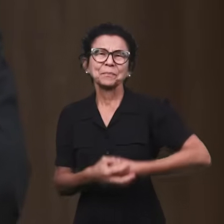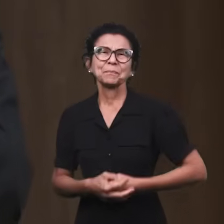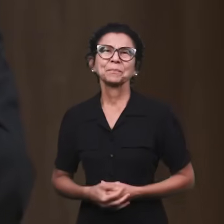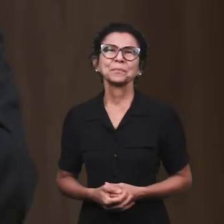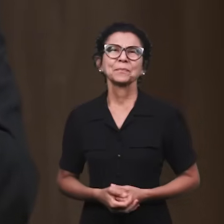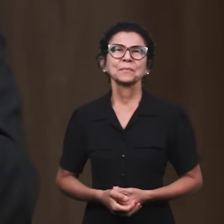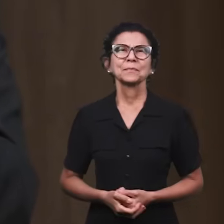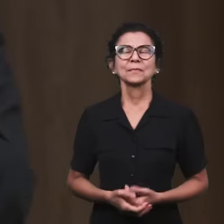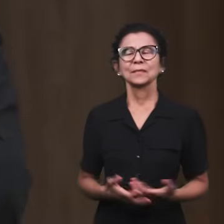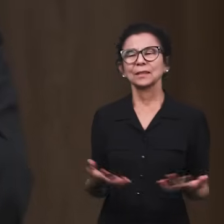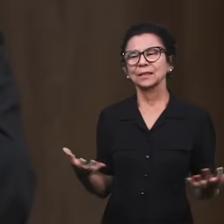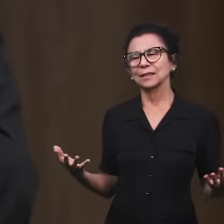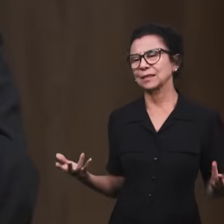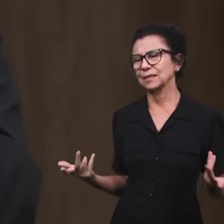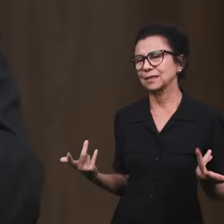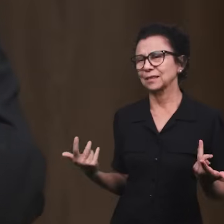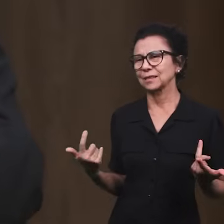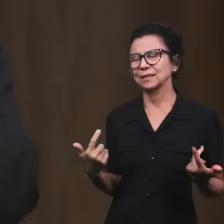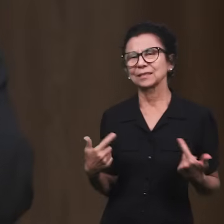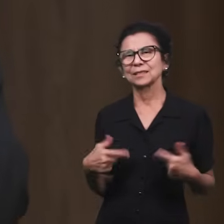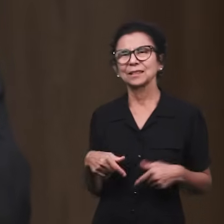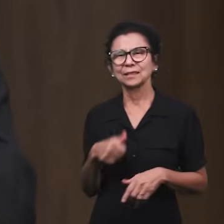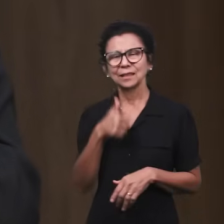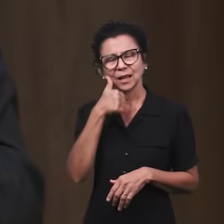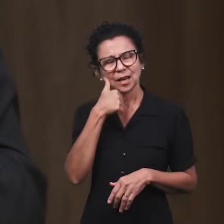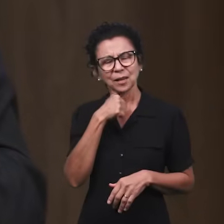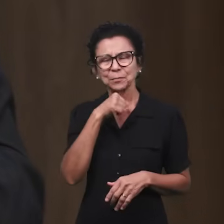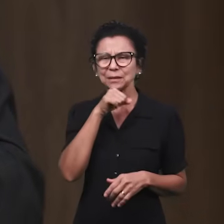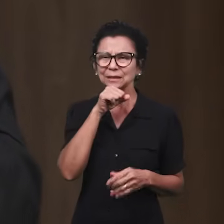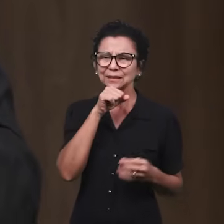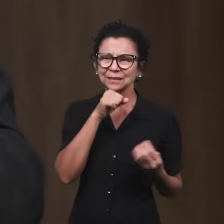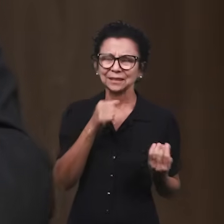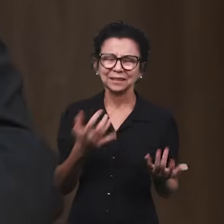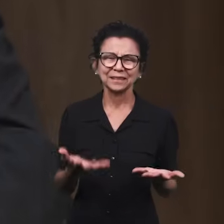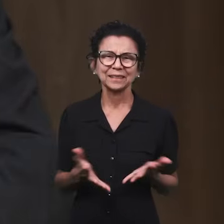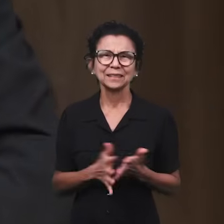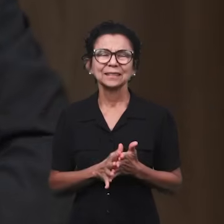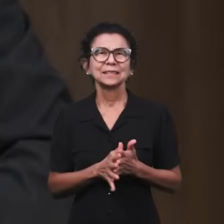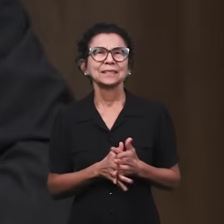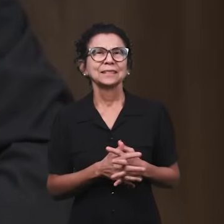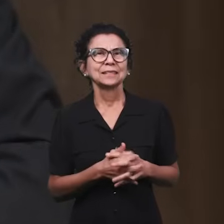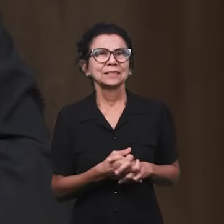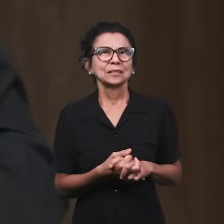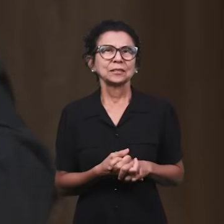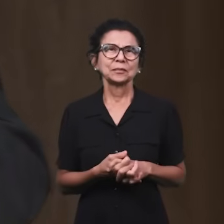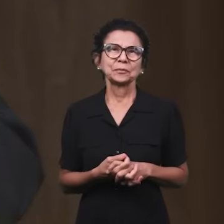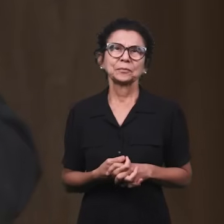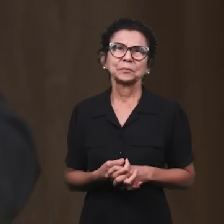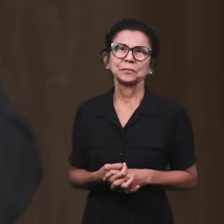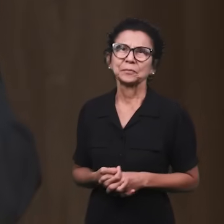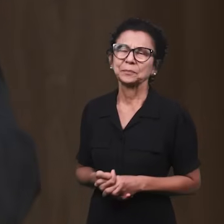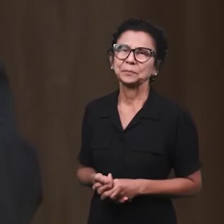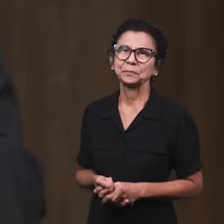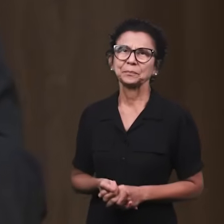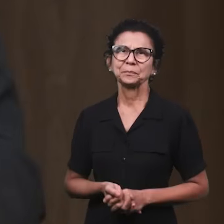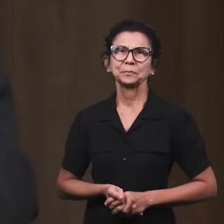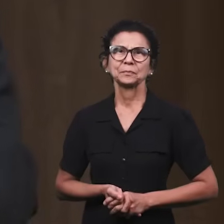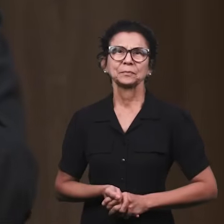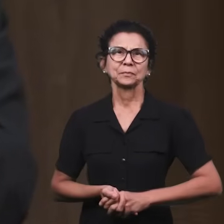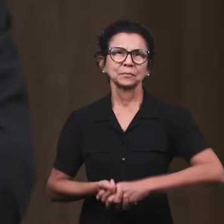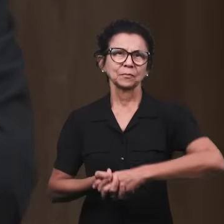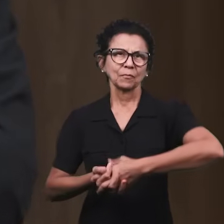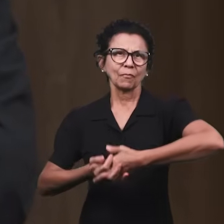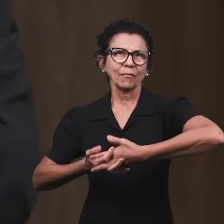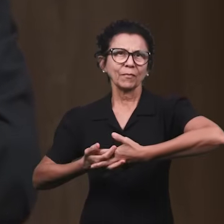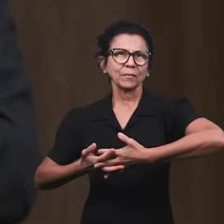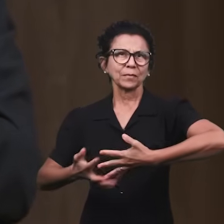Então, é aquela cena que toda mãe, né, que é comum, né, na amamentação, amamenta ali com